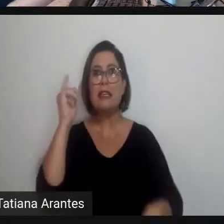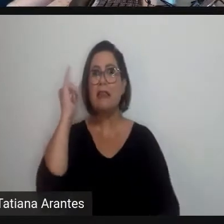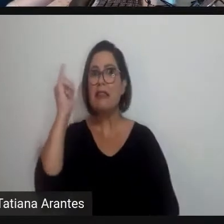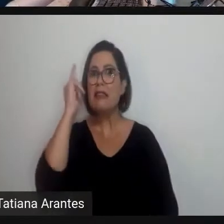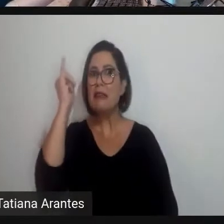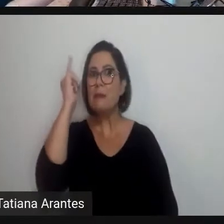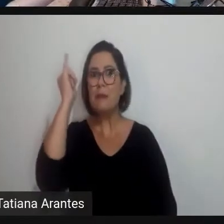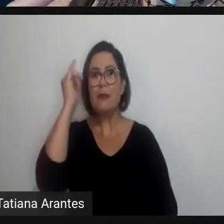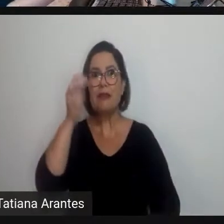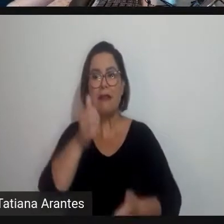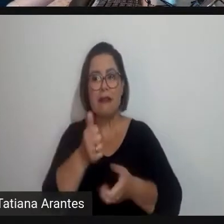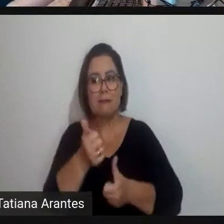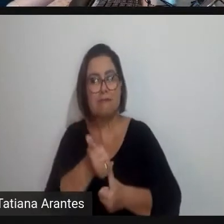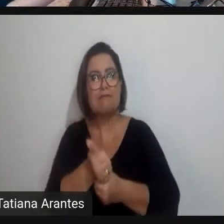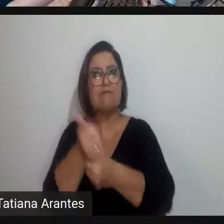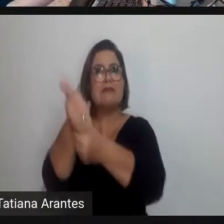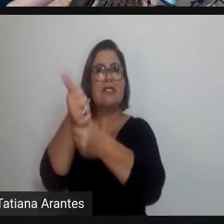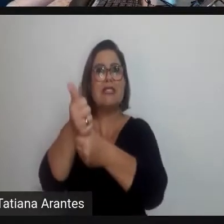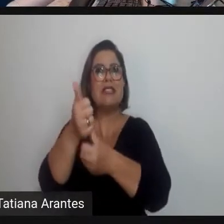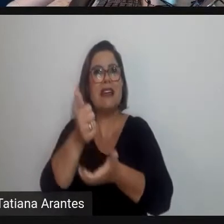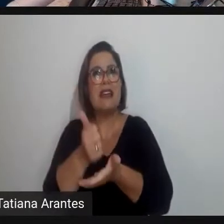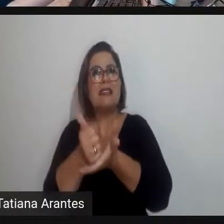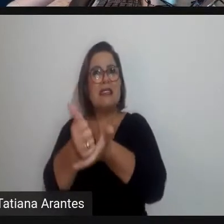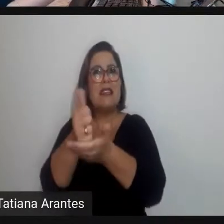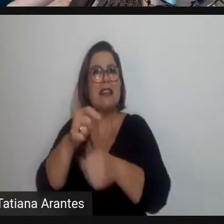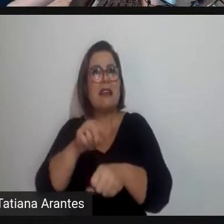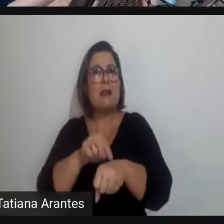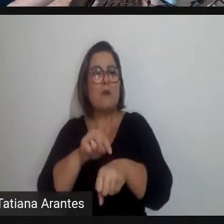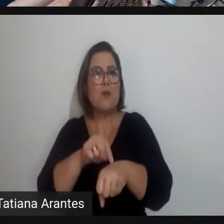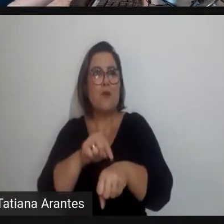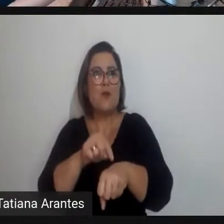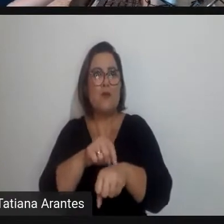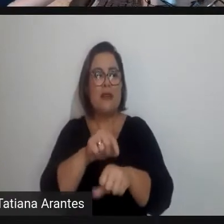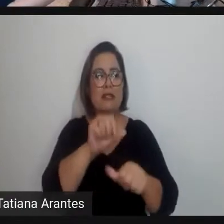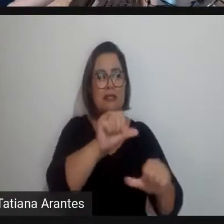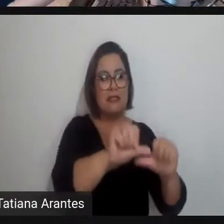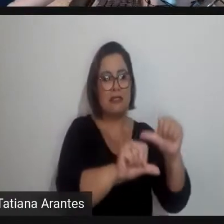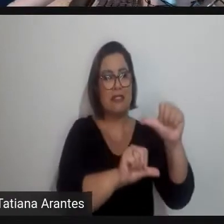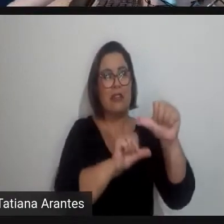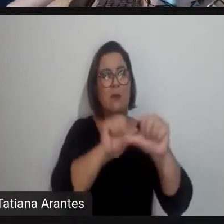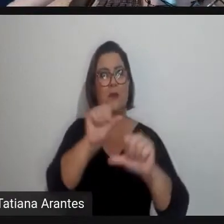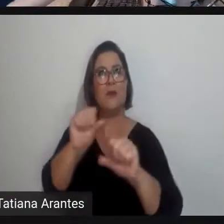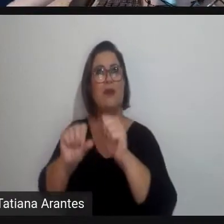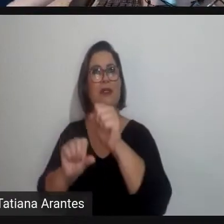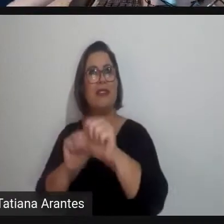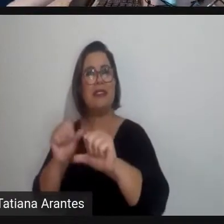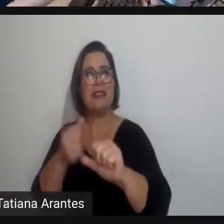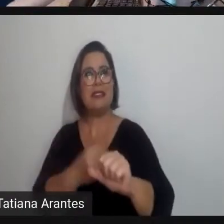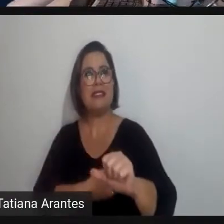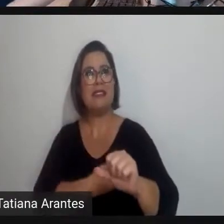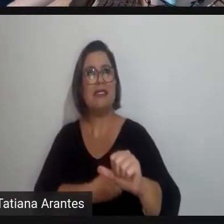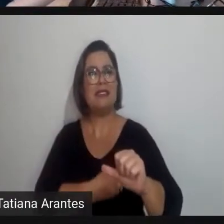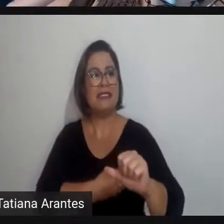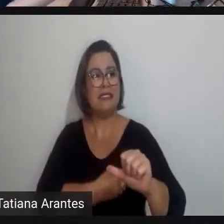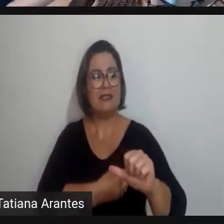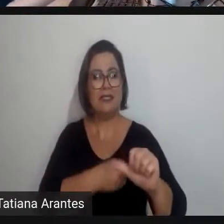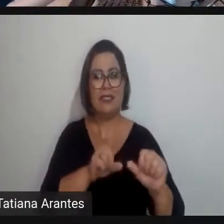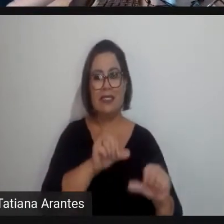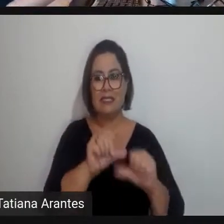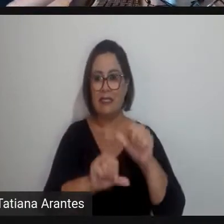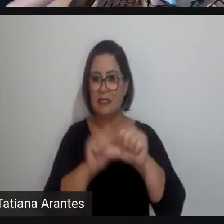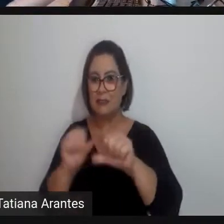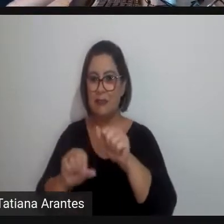apoio nessa transição que está sendo feita, né, em relação à organização do trabalho.